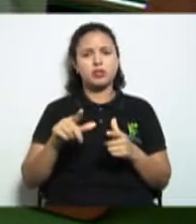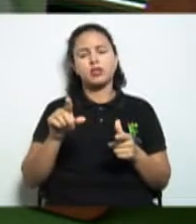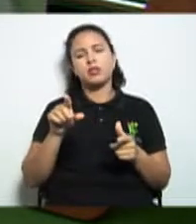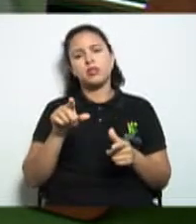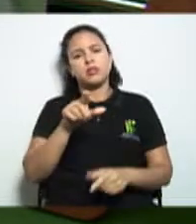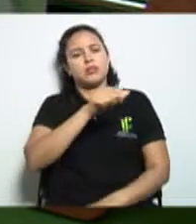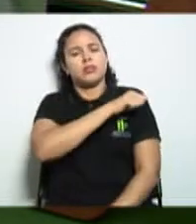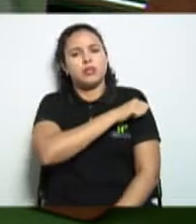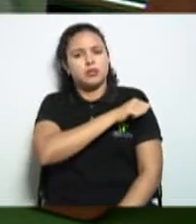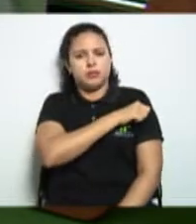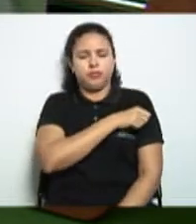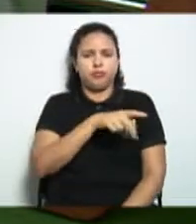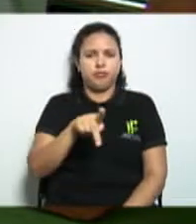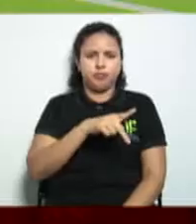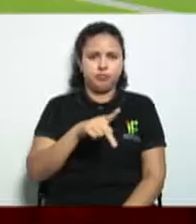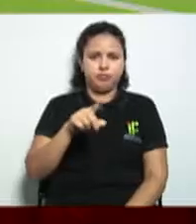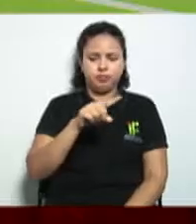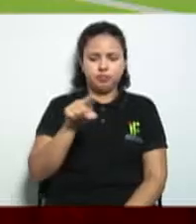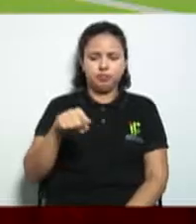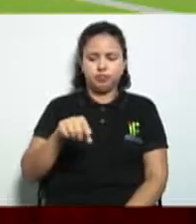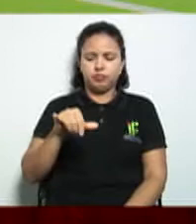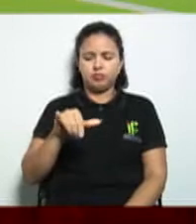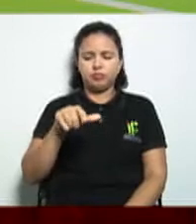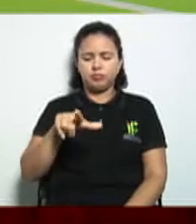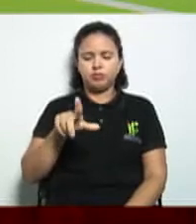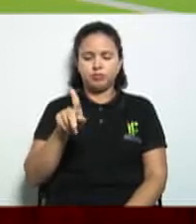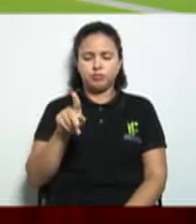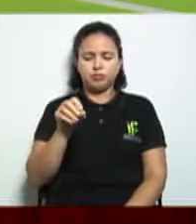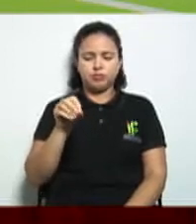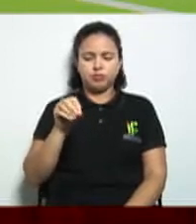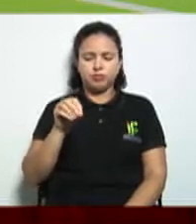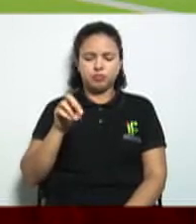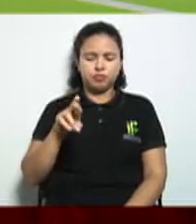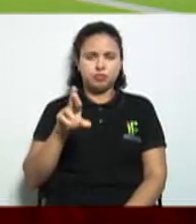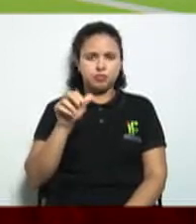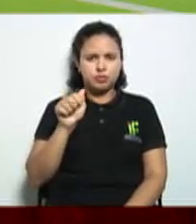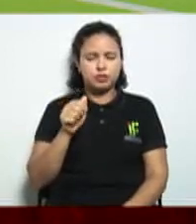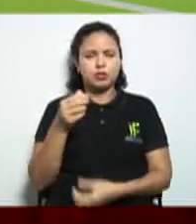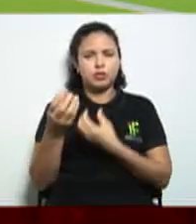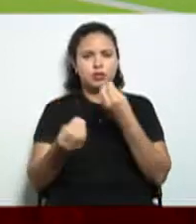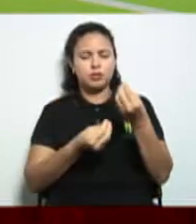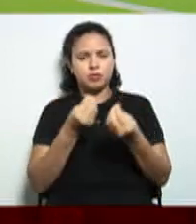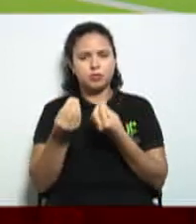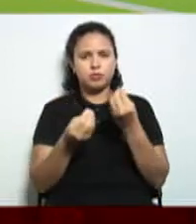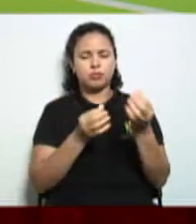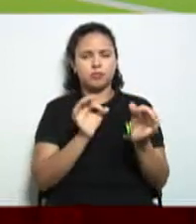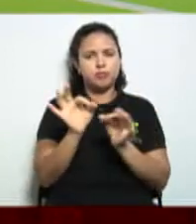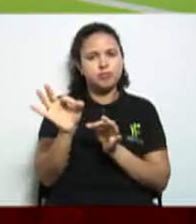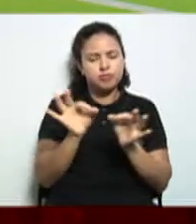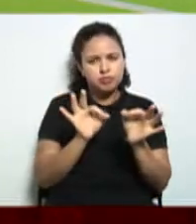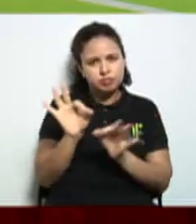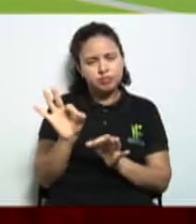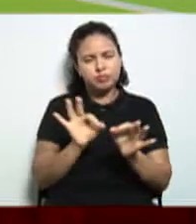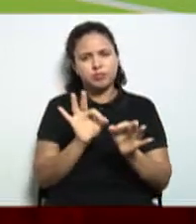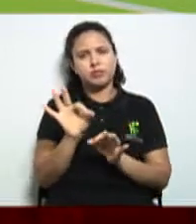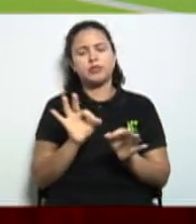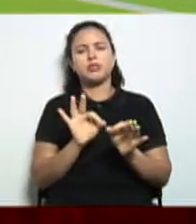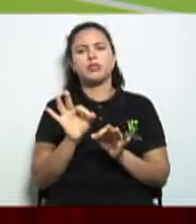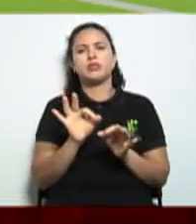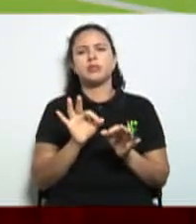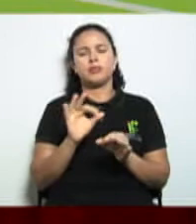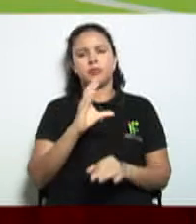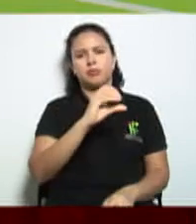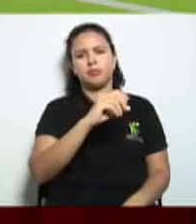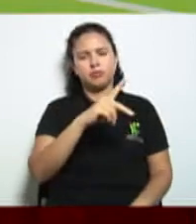fizeram nas aulas anteriores. Já. Então, como organizar uma cooperativa de piscicultura lá em